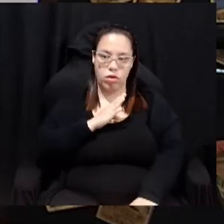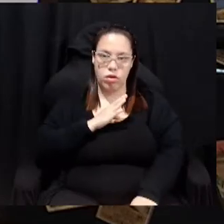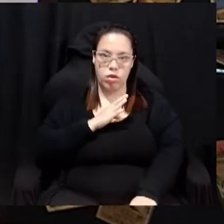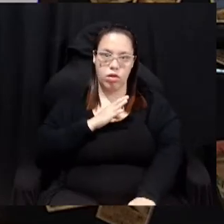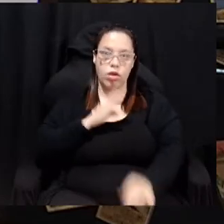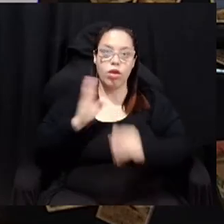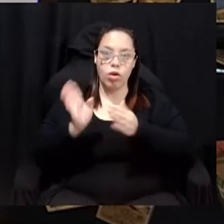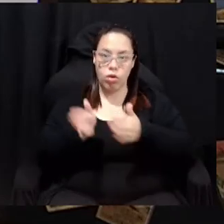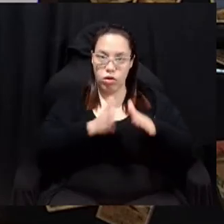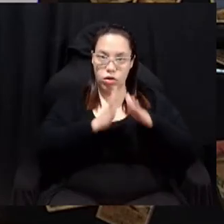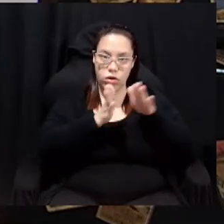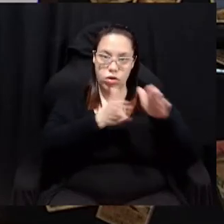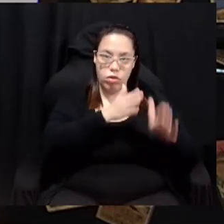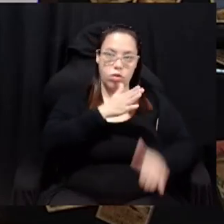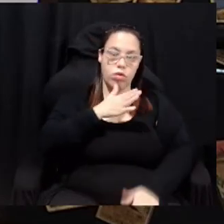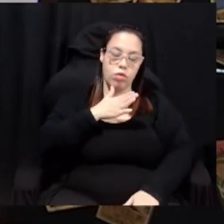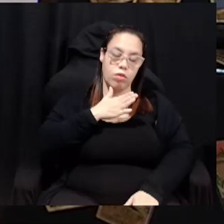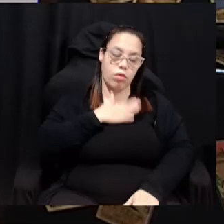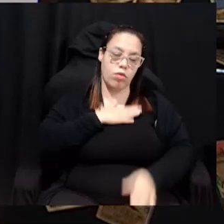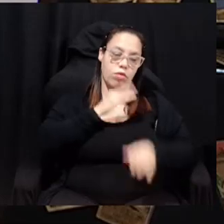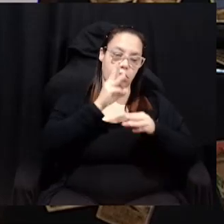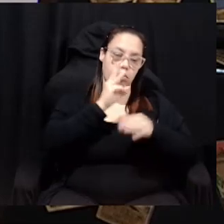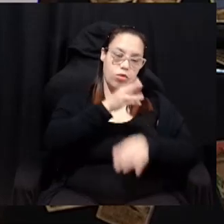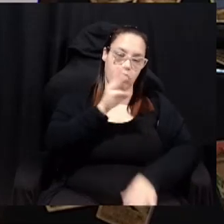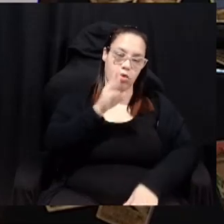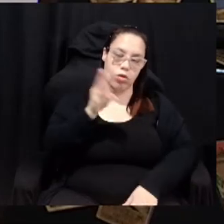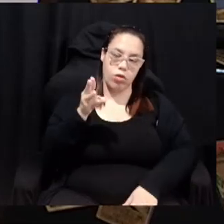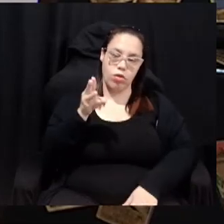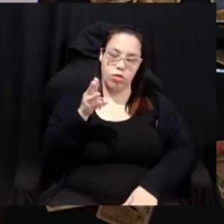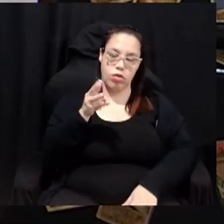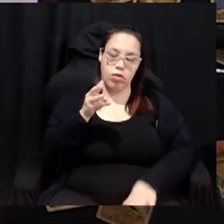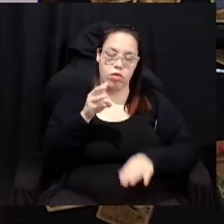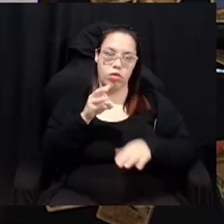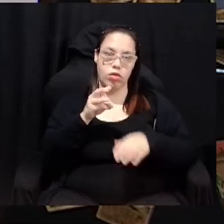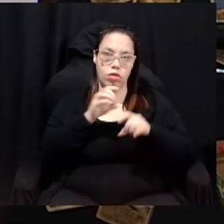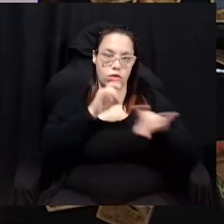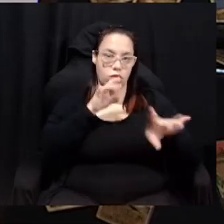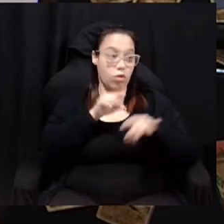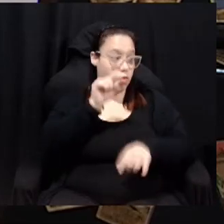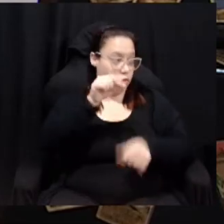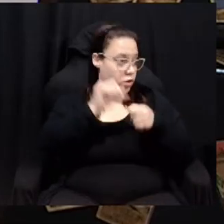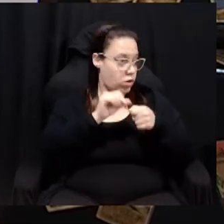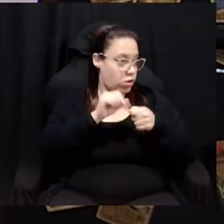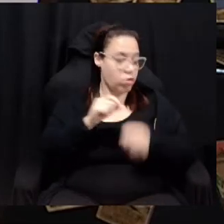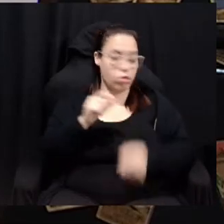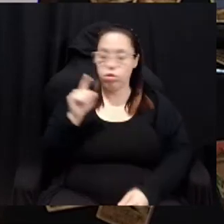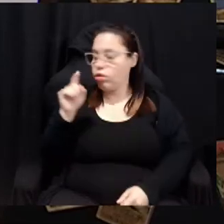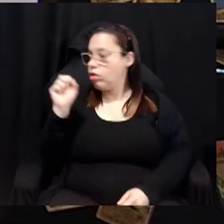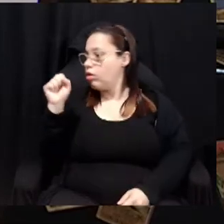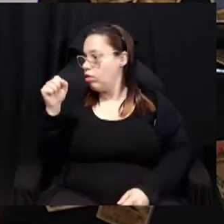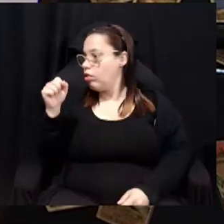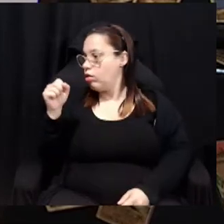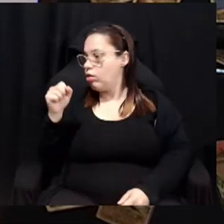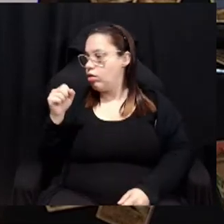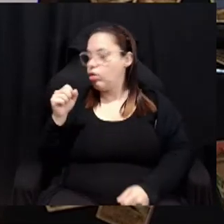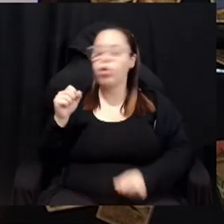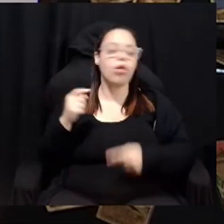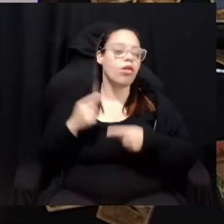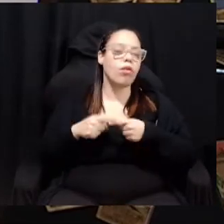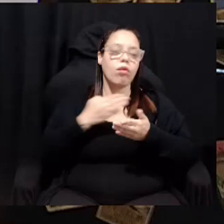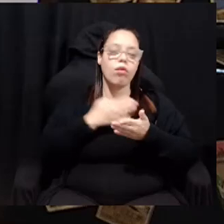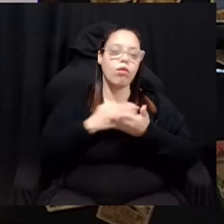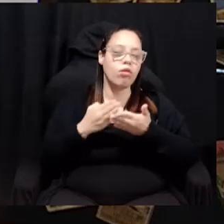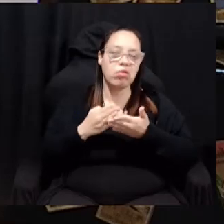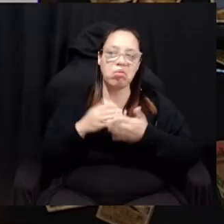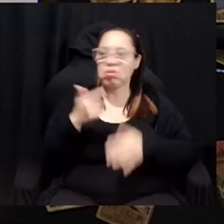que foi assim que a gente iniciou o modo digital. Você mesma quem fez? Eu mesma que fiz. Até porque no começo a gente não tem